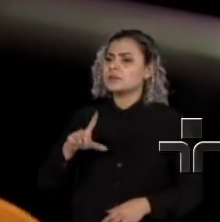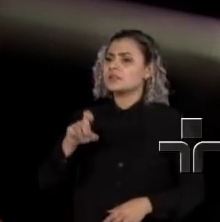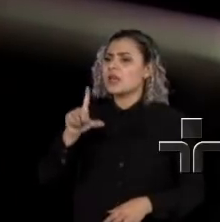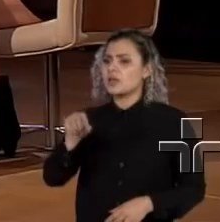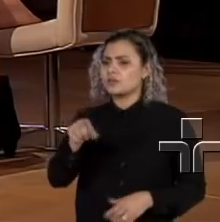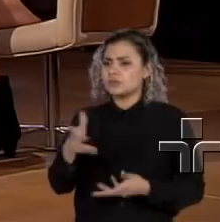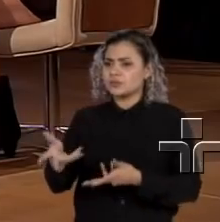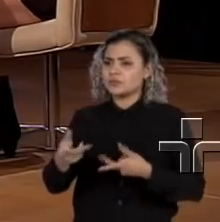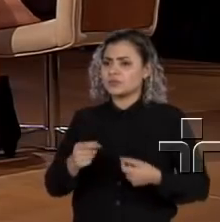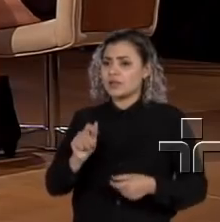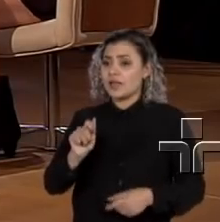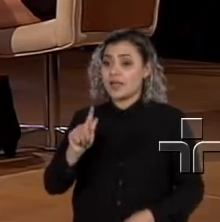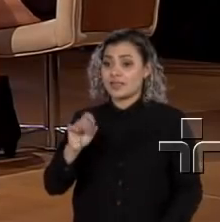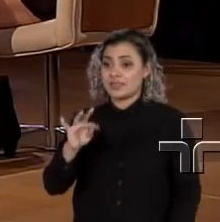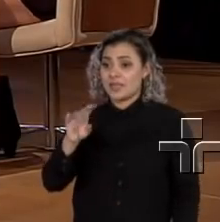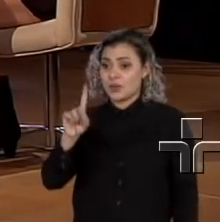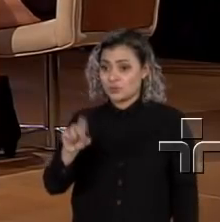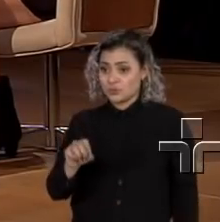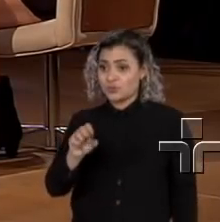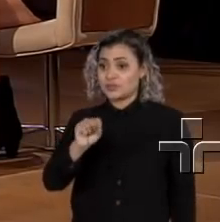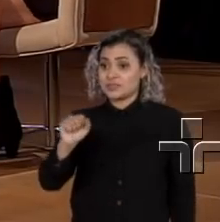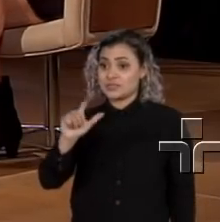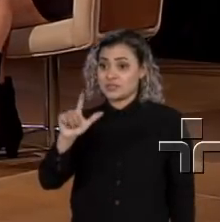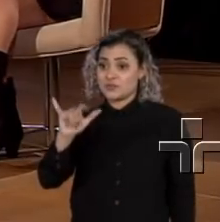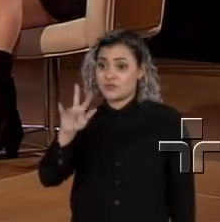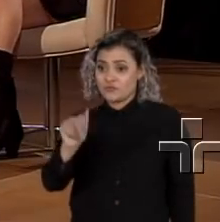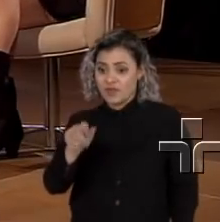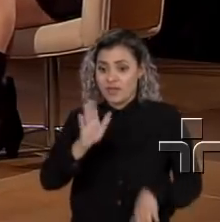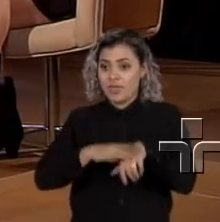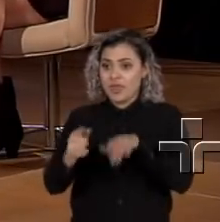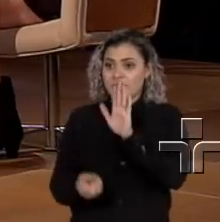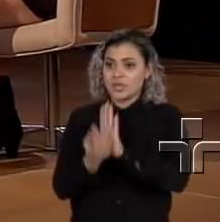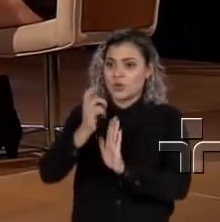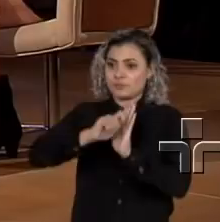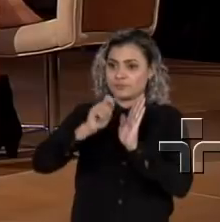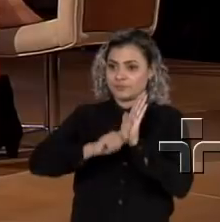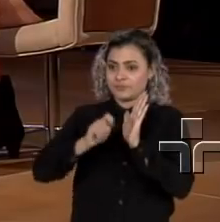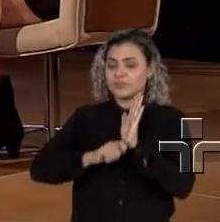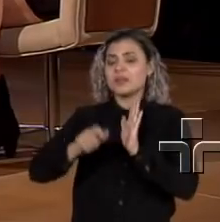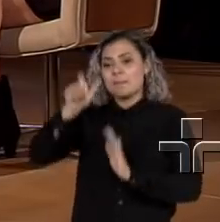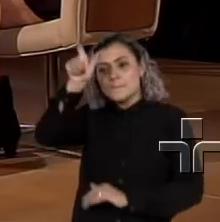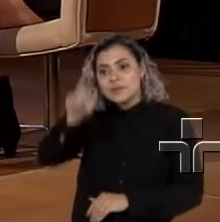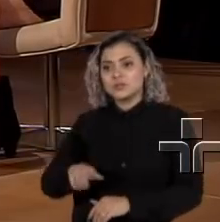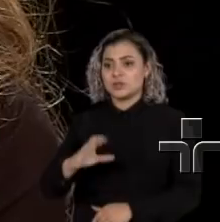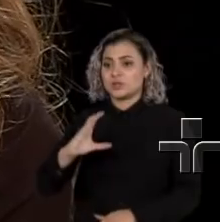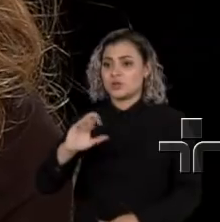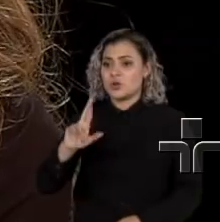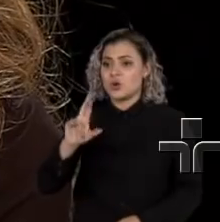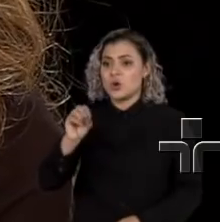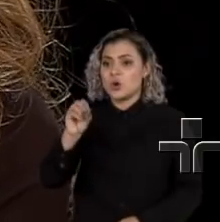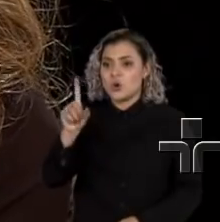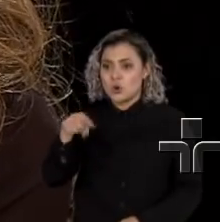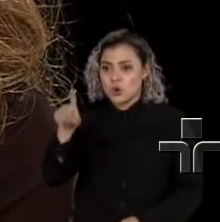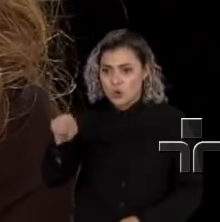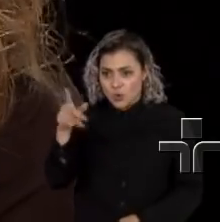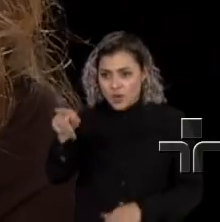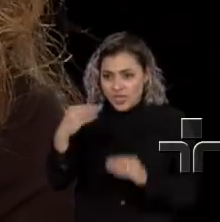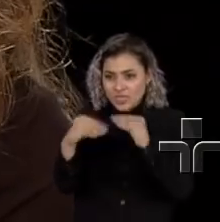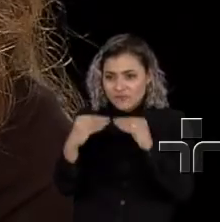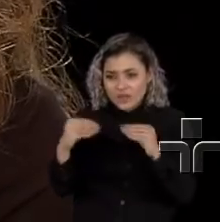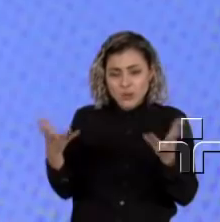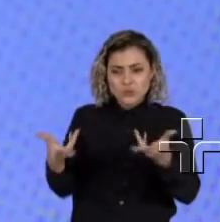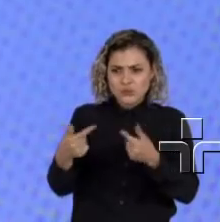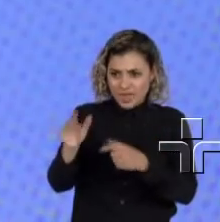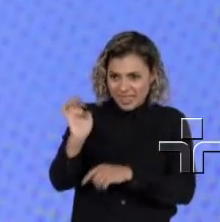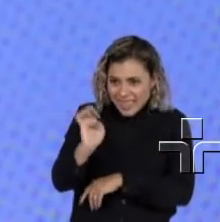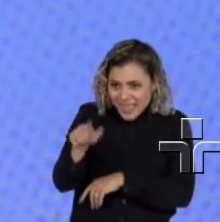pelo Aguinaldo Silva, que é justamente o criador do CRO, para fazer um personagem